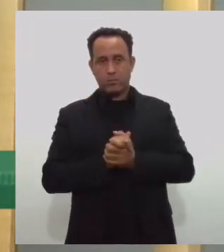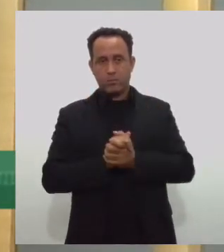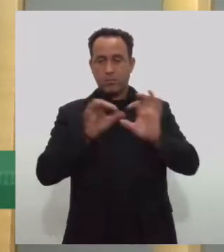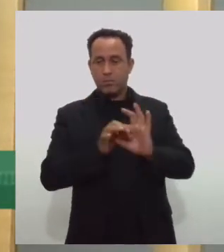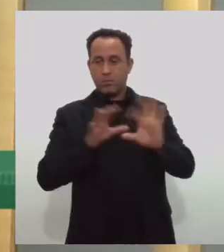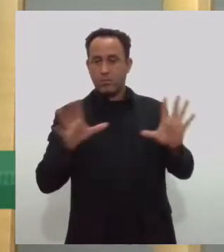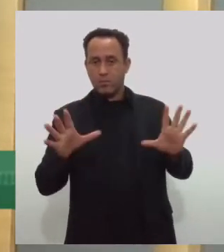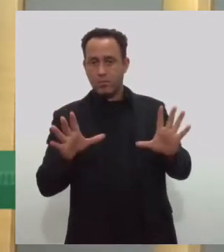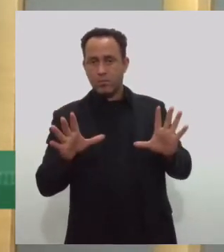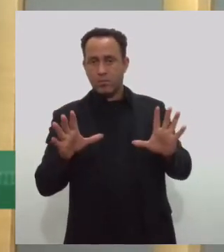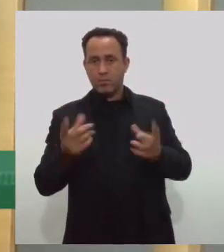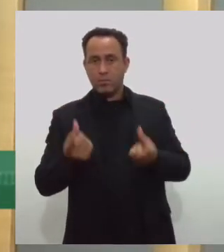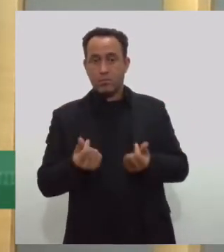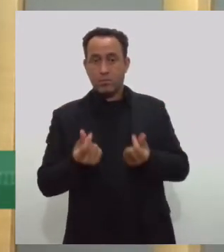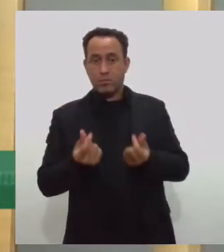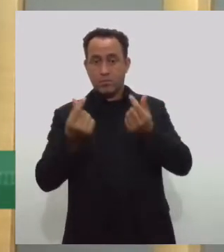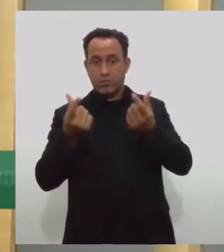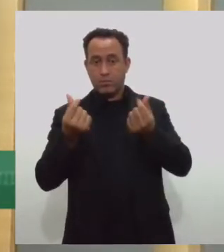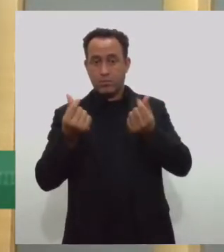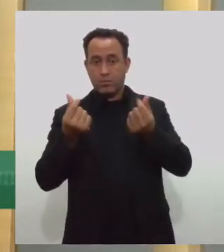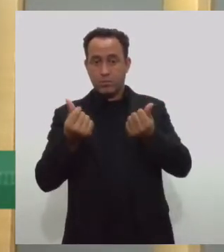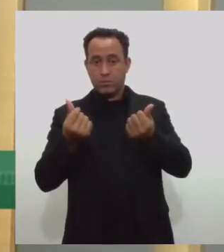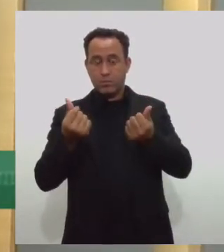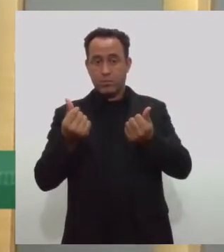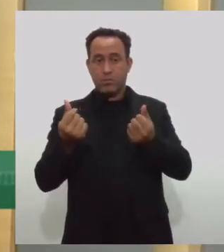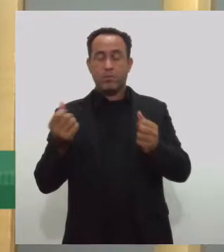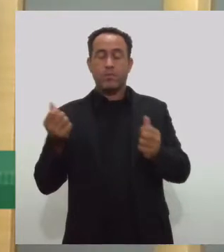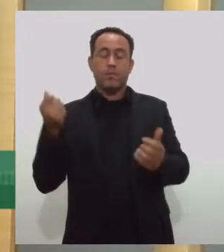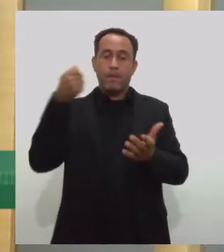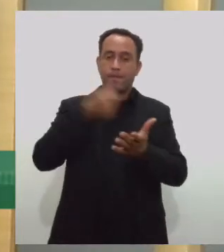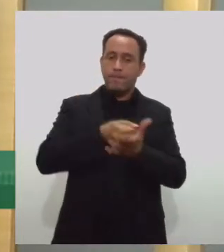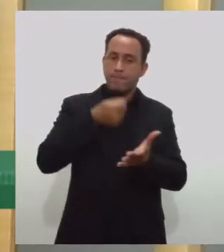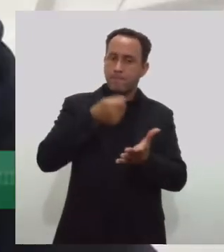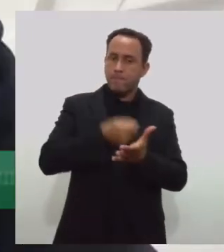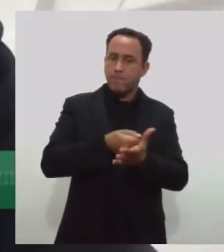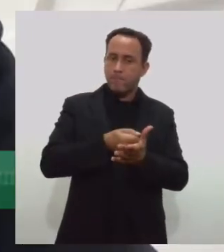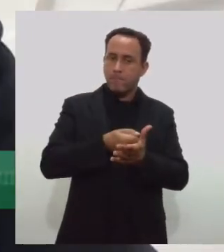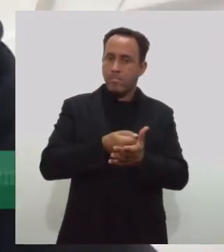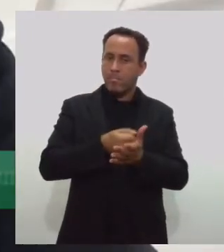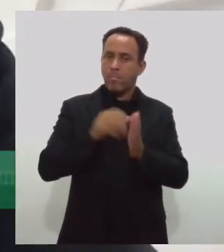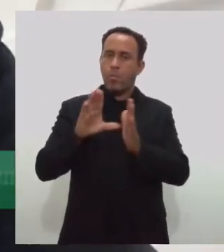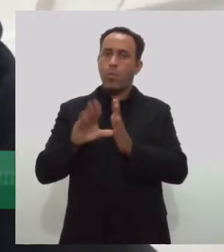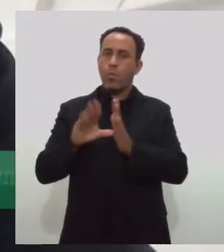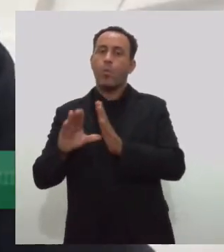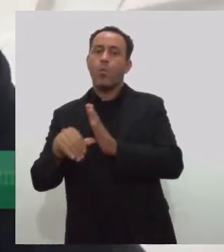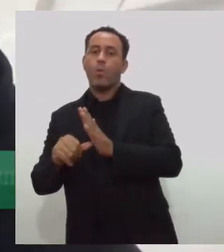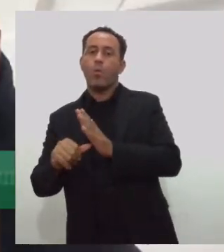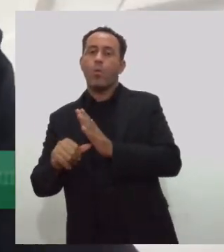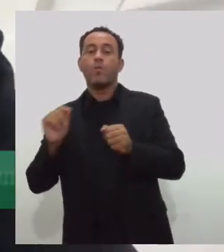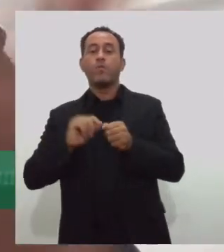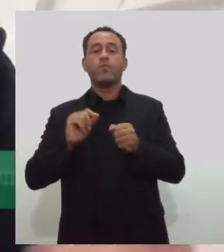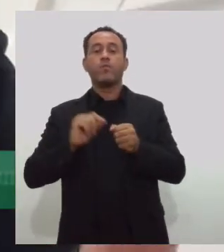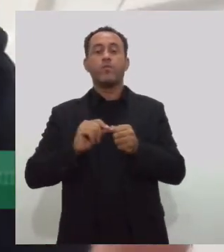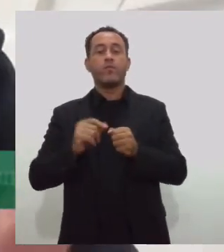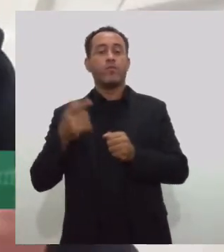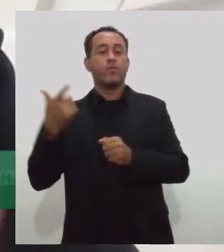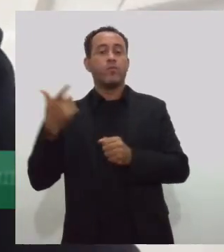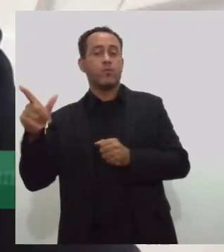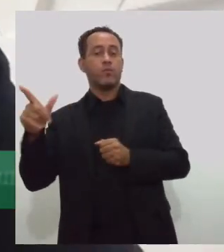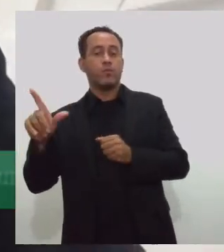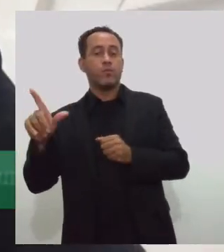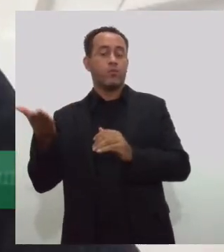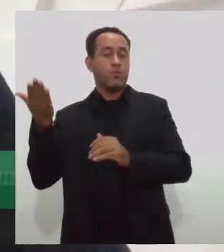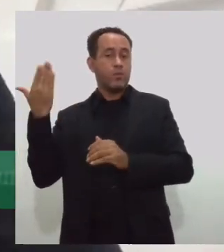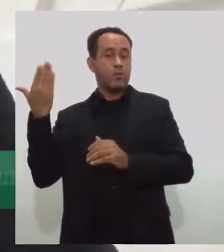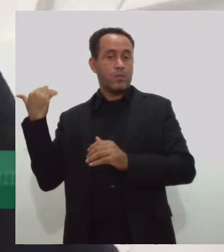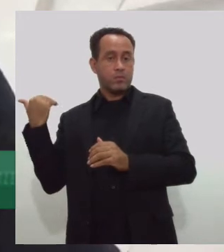de bens em valor suficiente para cobrir aquele dano causado ao erário. Quando eu falo erário, é o dinheiro público,